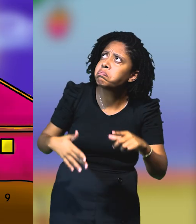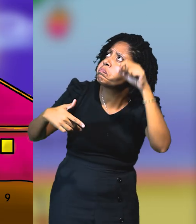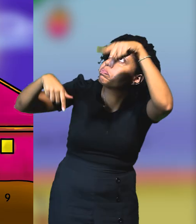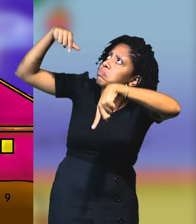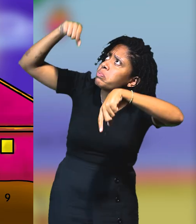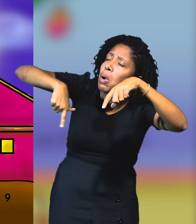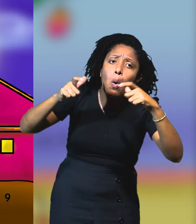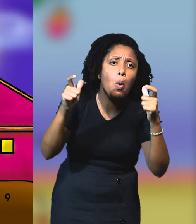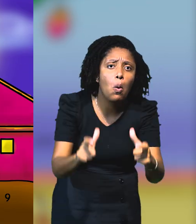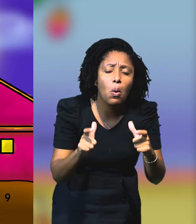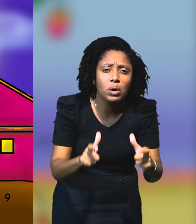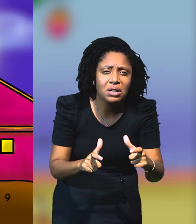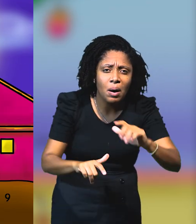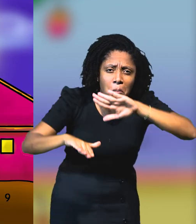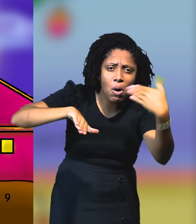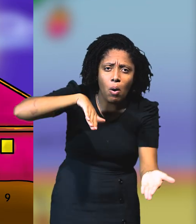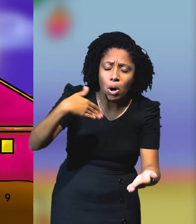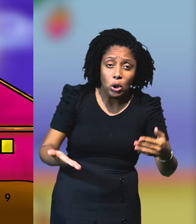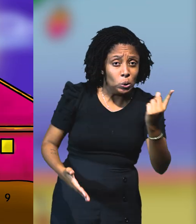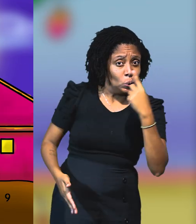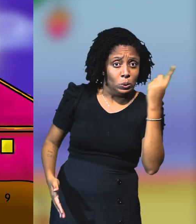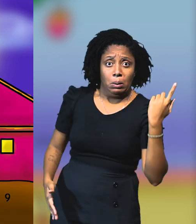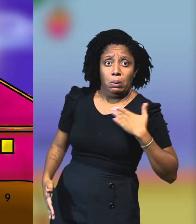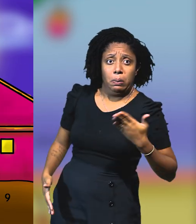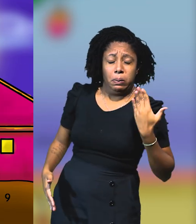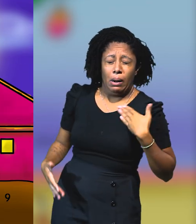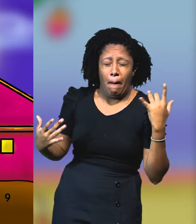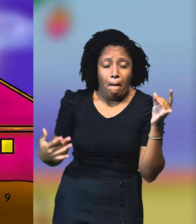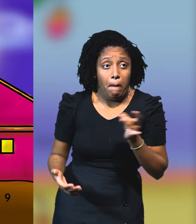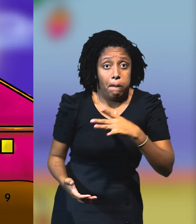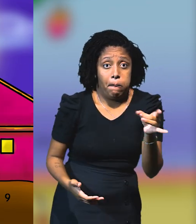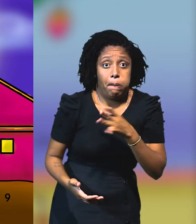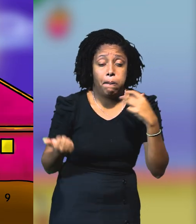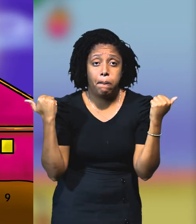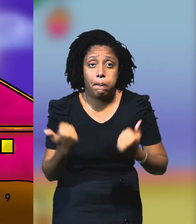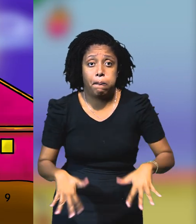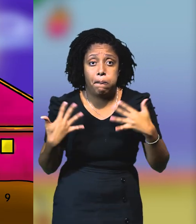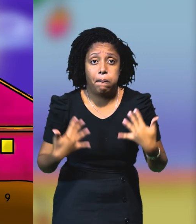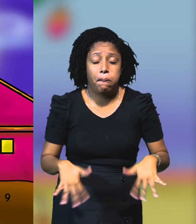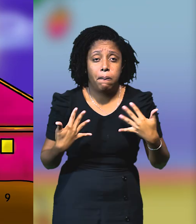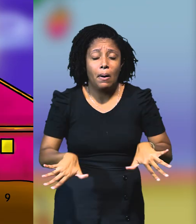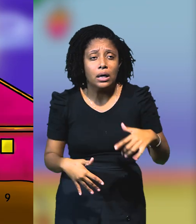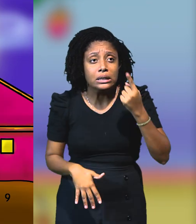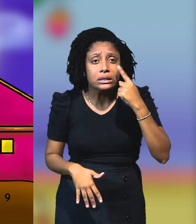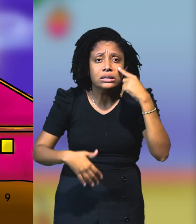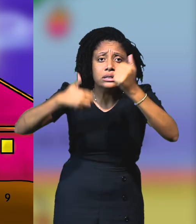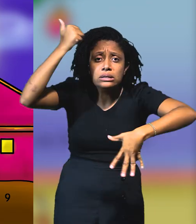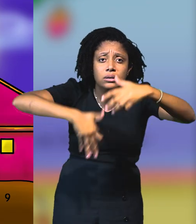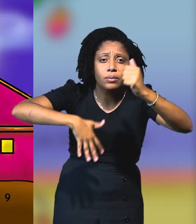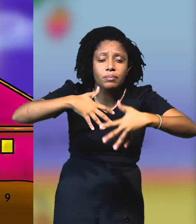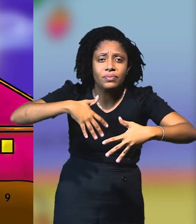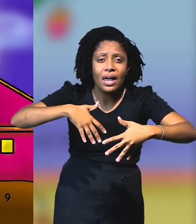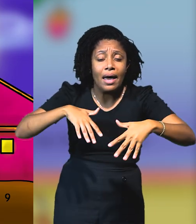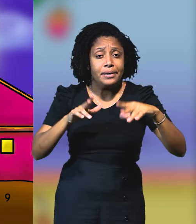vinha. Todos ficavam assustados e amedrontados, tentando explicar.